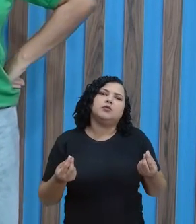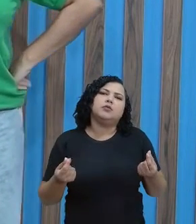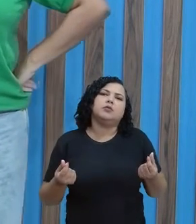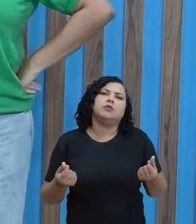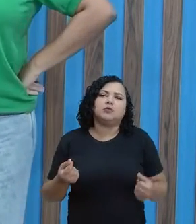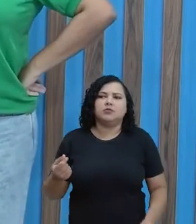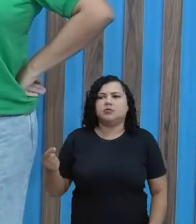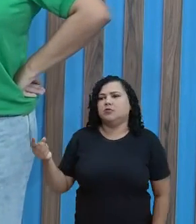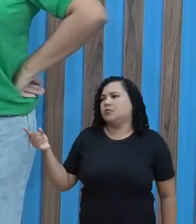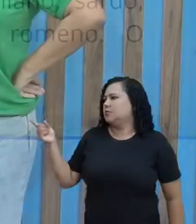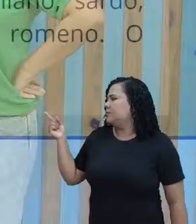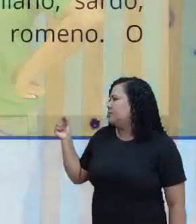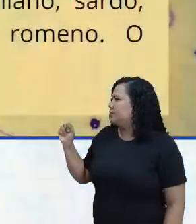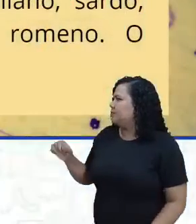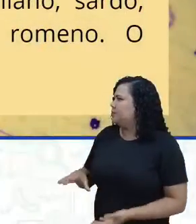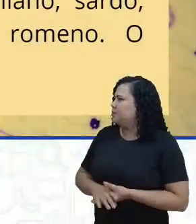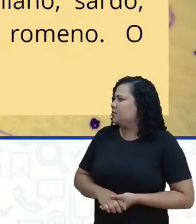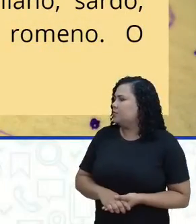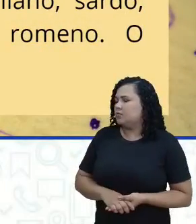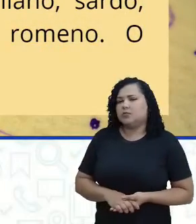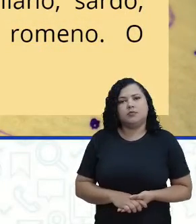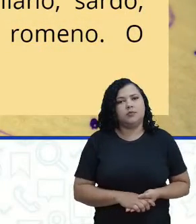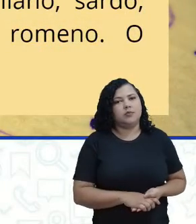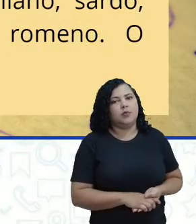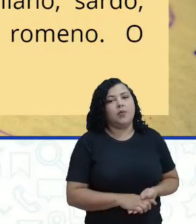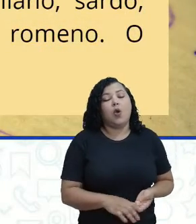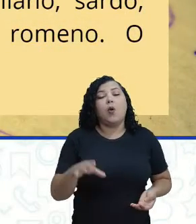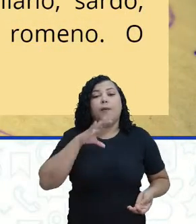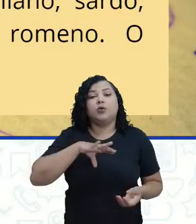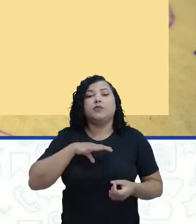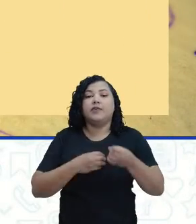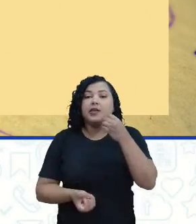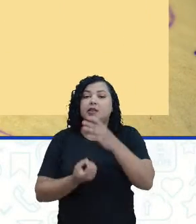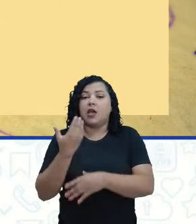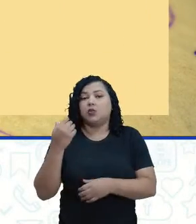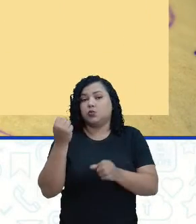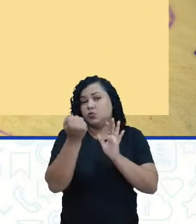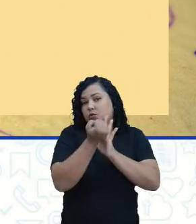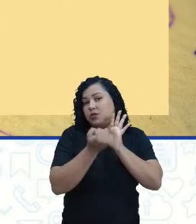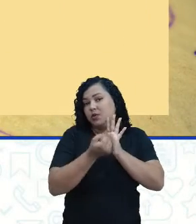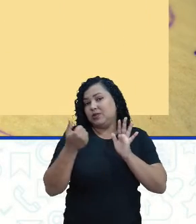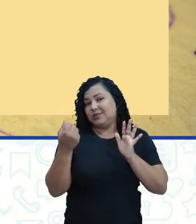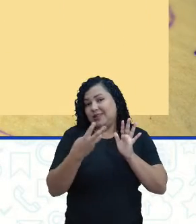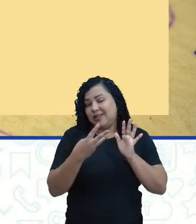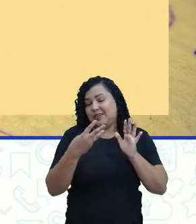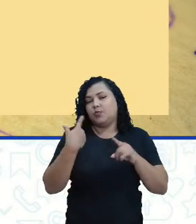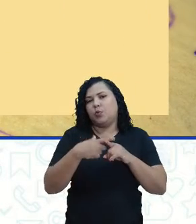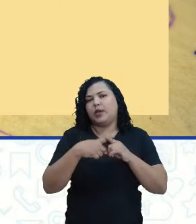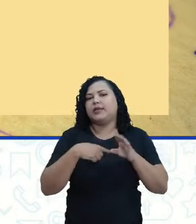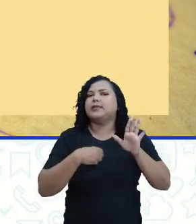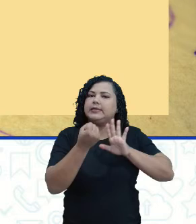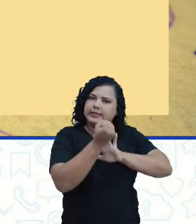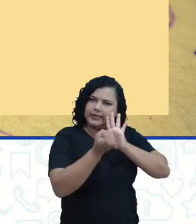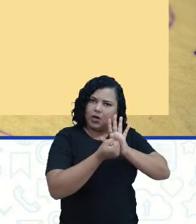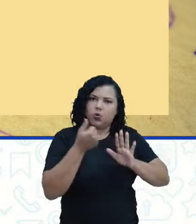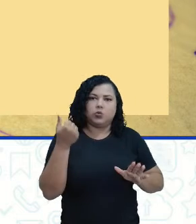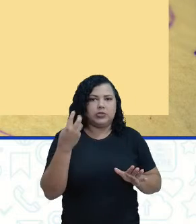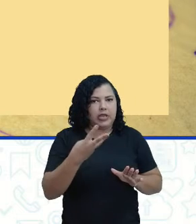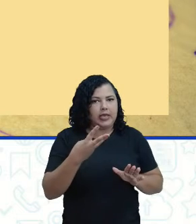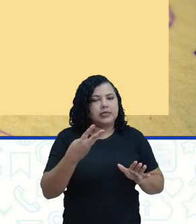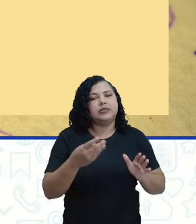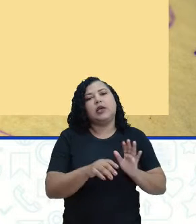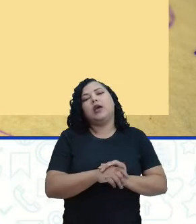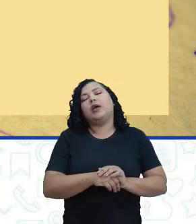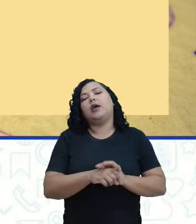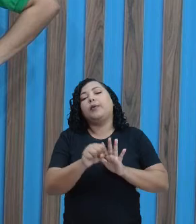quando a gente vê que o português surge no século XIII, por quê? Porque é no século XIII que Portugal se entende como um Estado